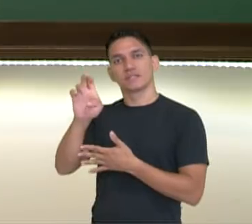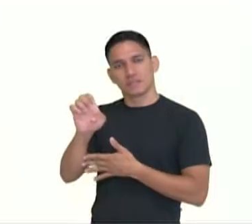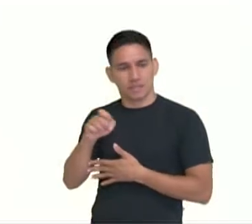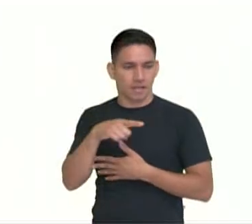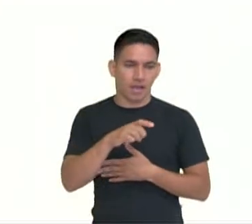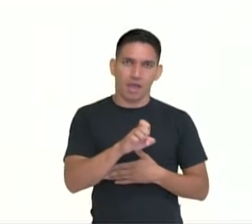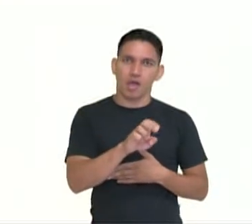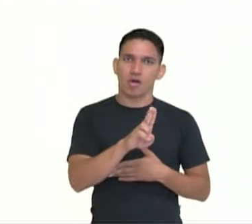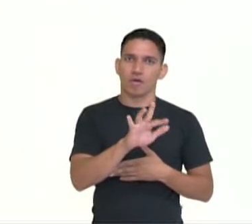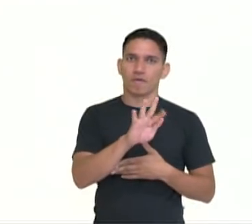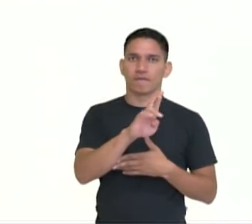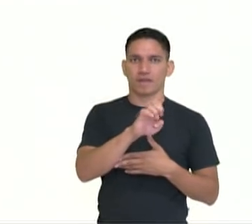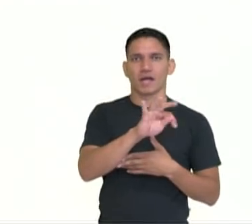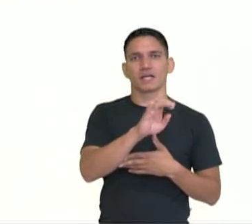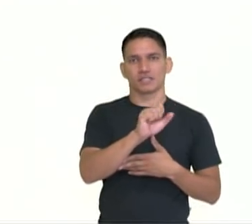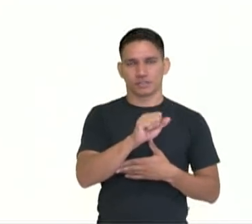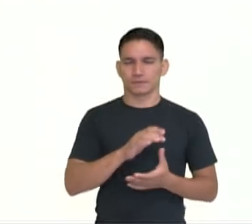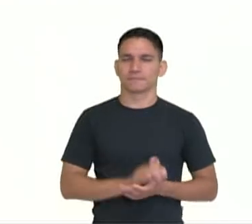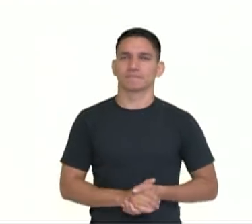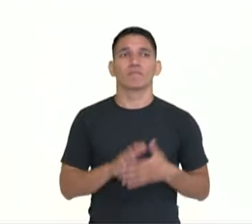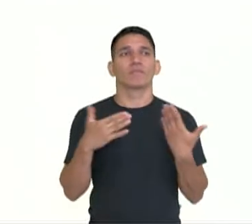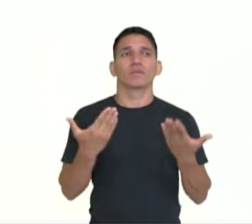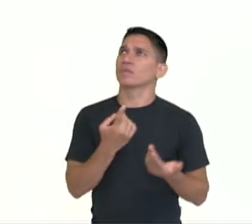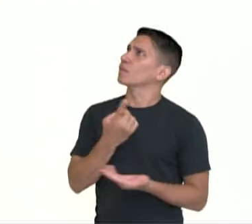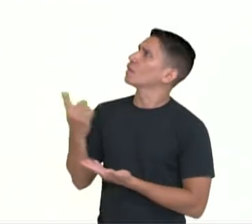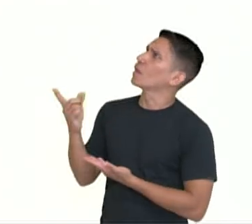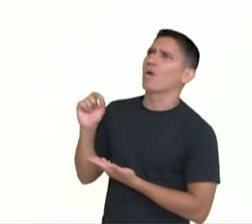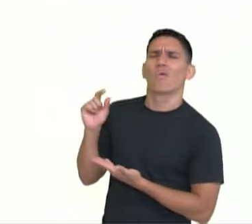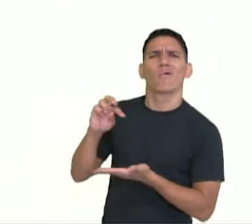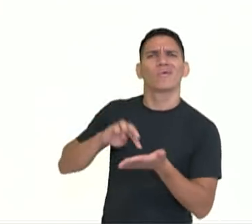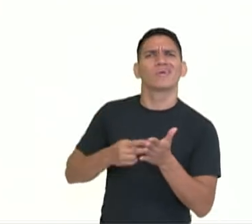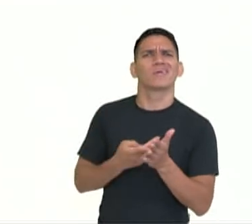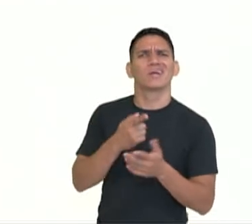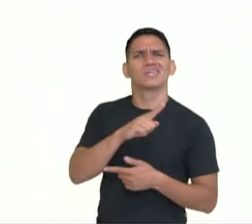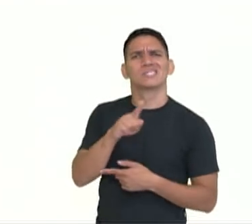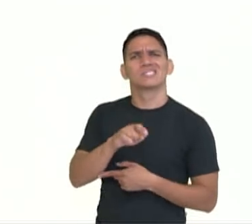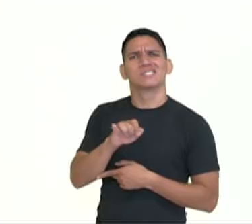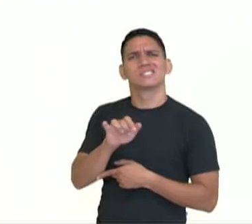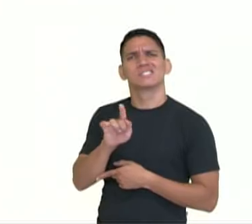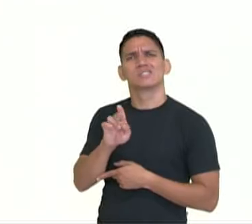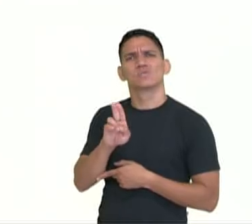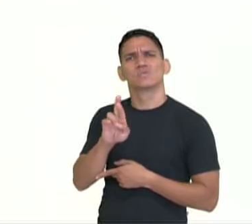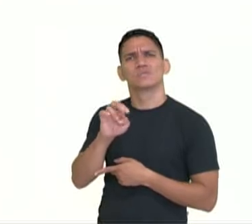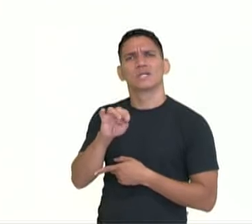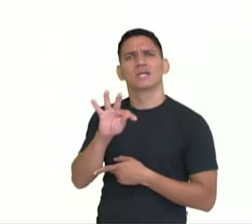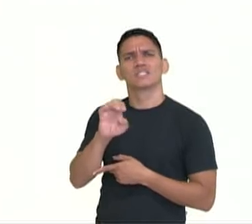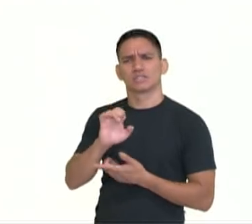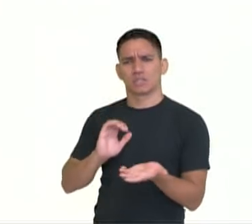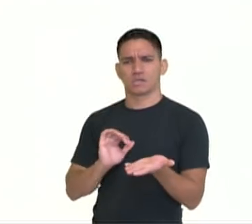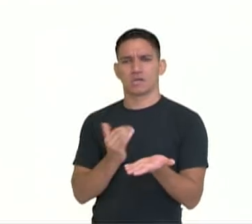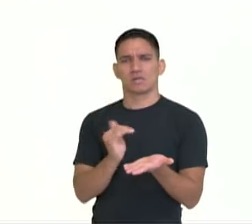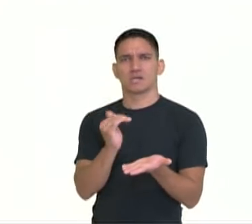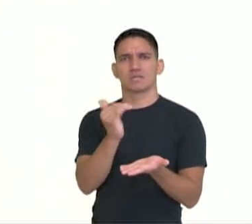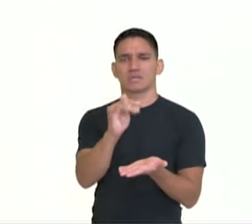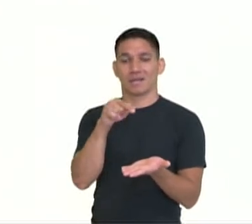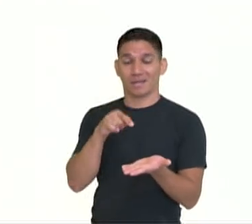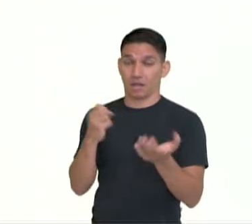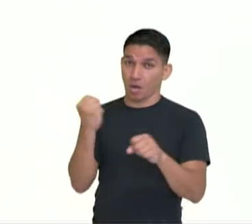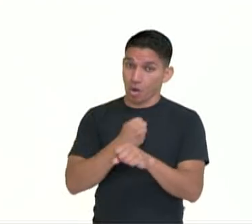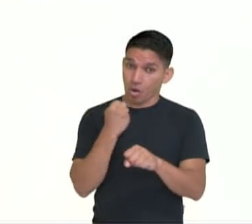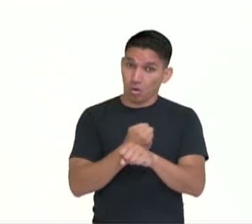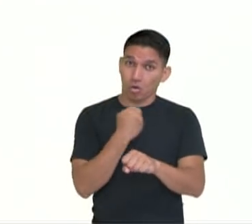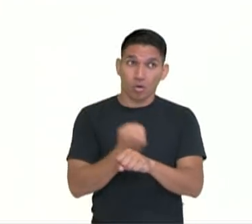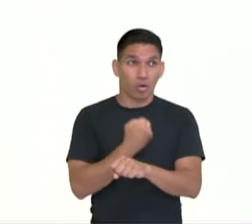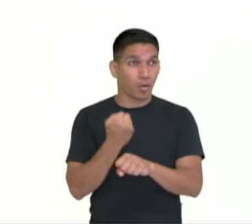era o zigurate? O zigurate, como aqui eu mostrando para vocês, o zigurate da cidade de Ur foi construído em torno de 2100 a.C. e